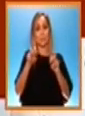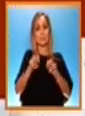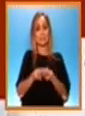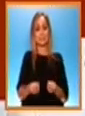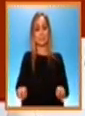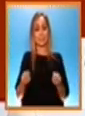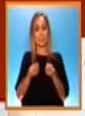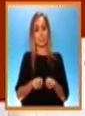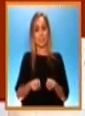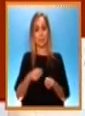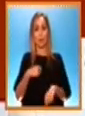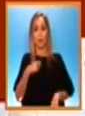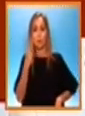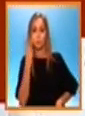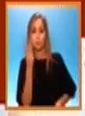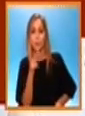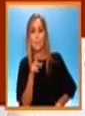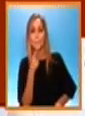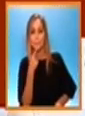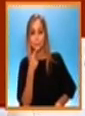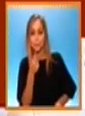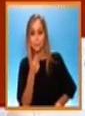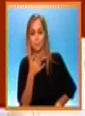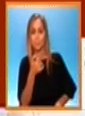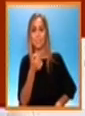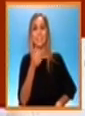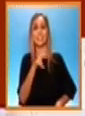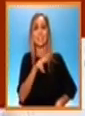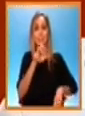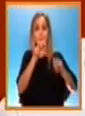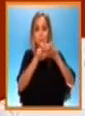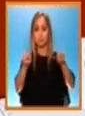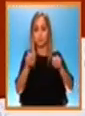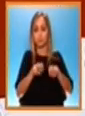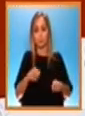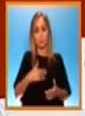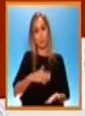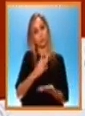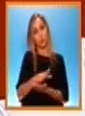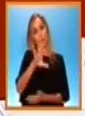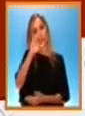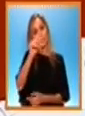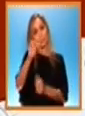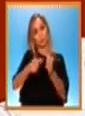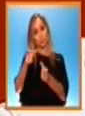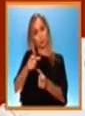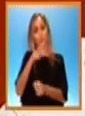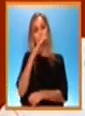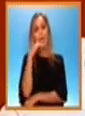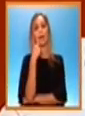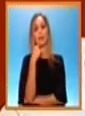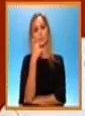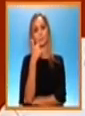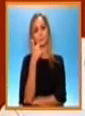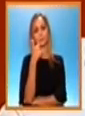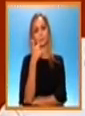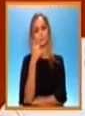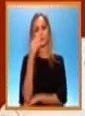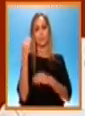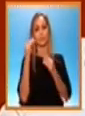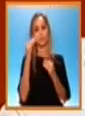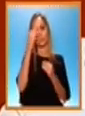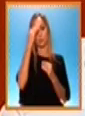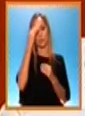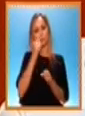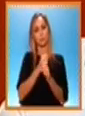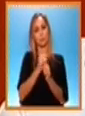que disseram que perceberam tudo o que viram e é um teatro que tem 500 lugares. E desde que tenham 10 pessoas na sala a dizer que perceberam o que viram, os encenadores pensam que